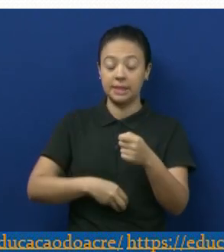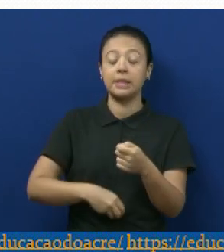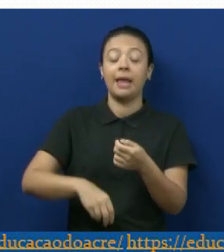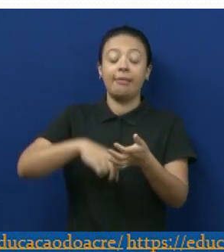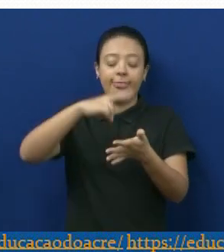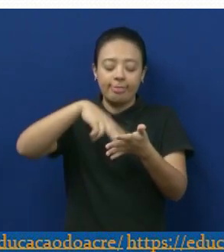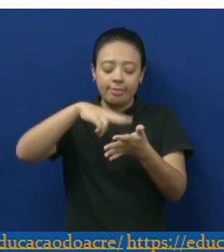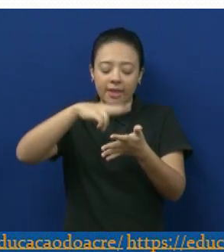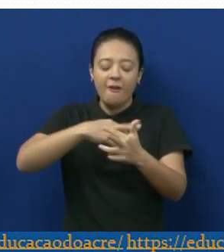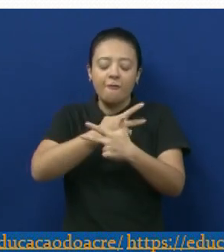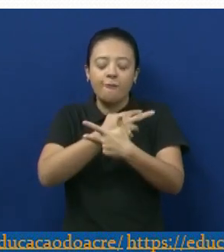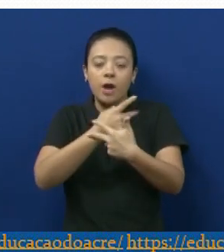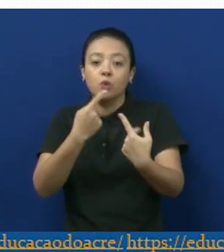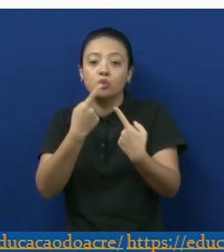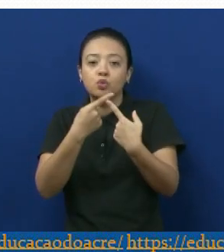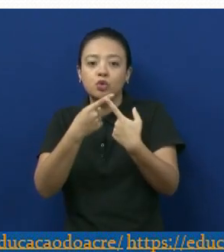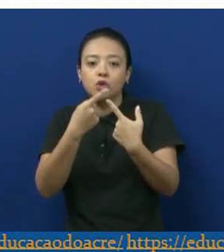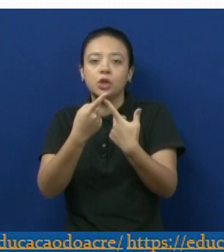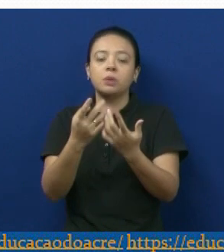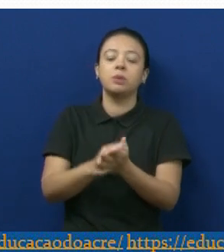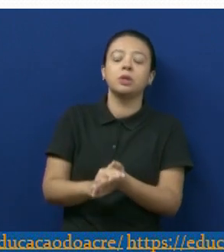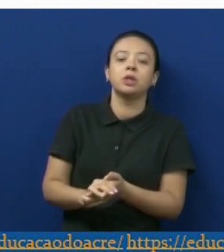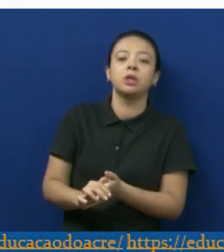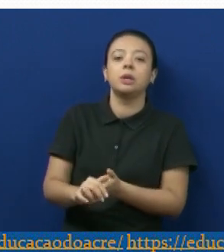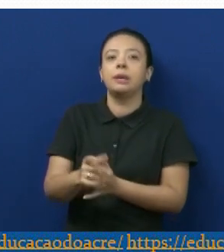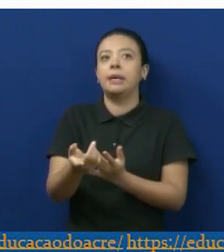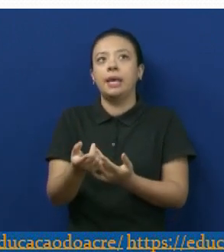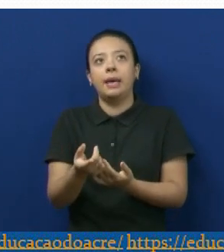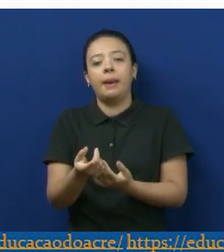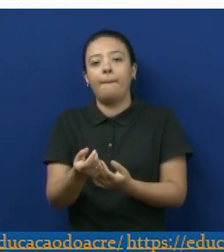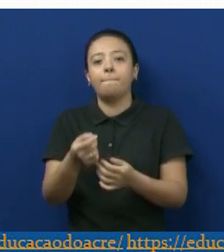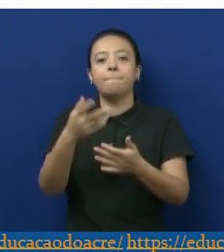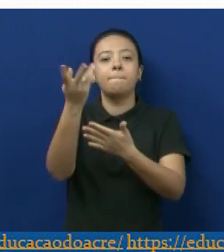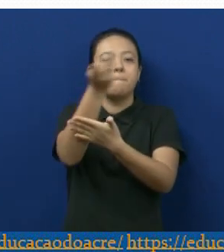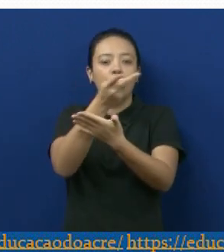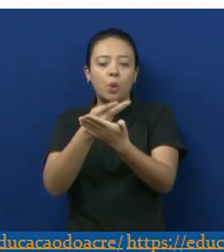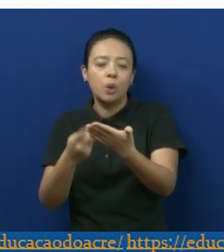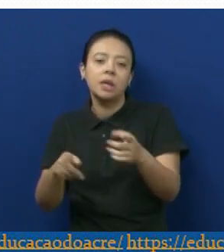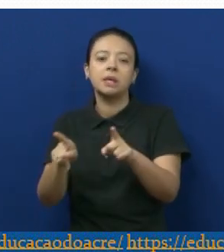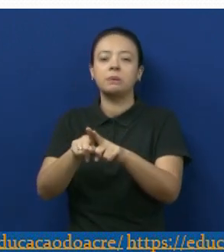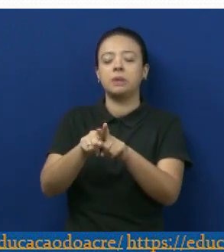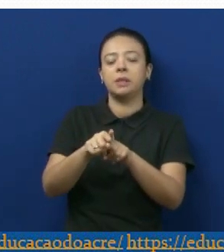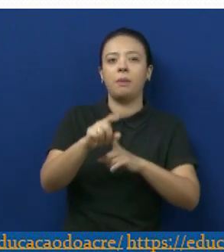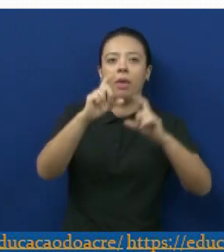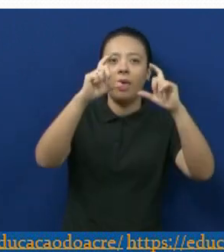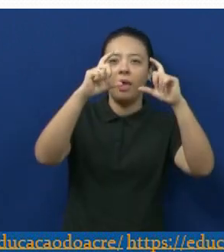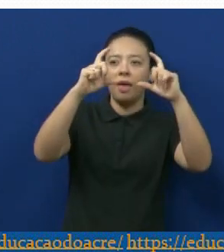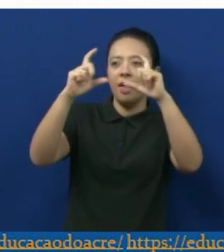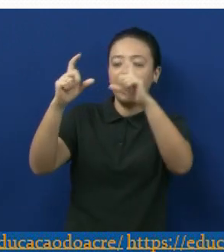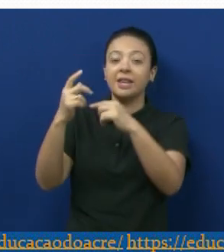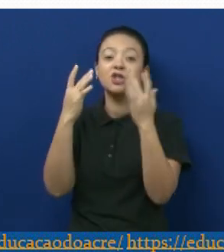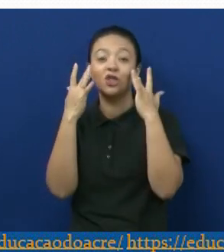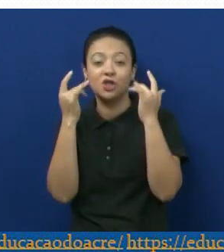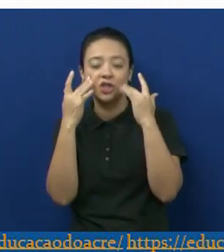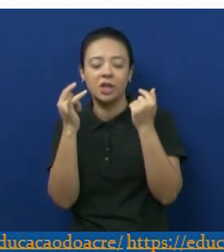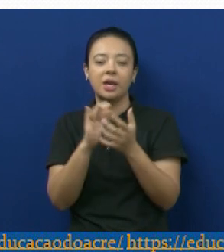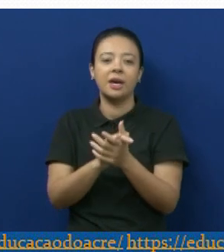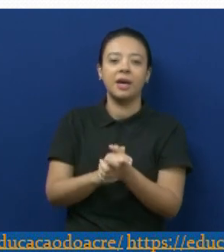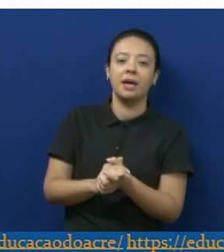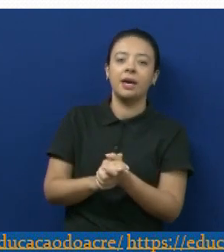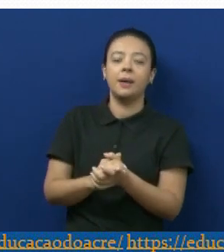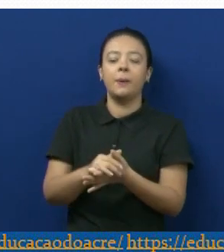utilizo o eufemismo todas as vezes que eu tenho uma proposta de suavizar uma informação, uma situação